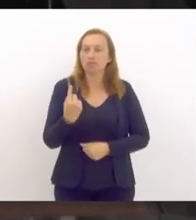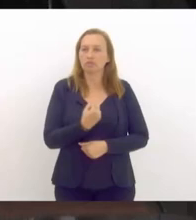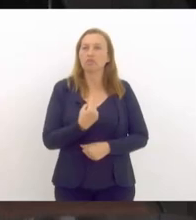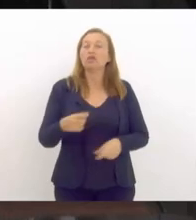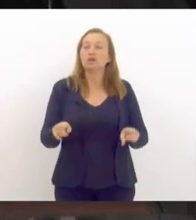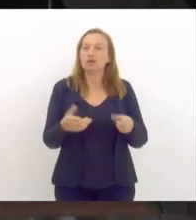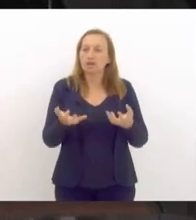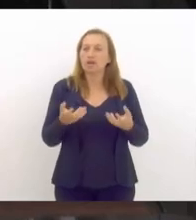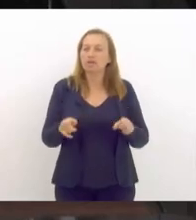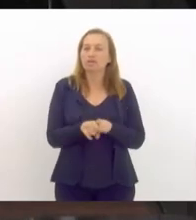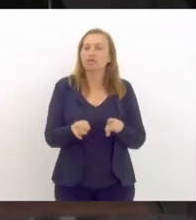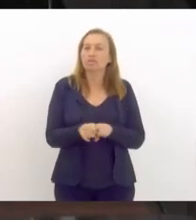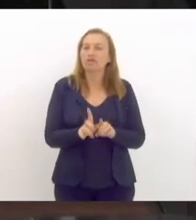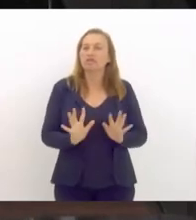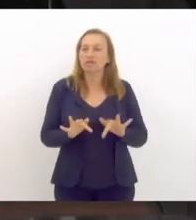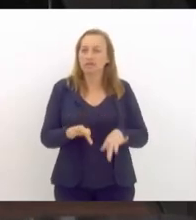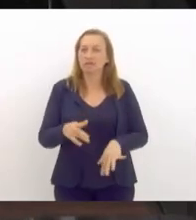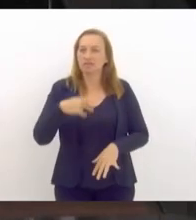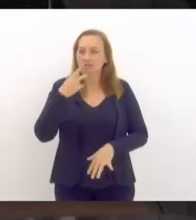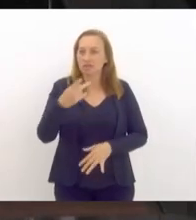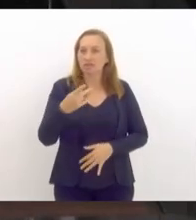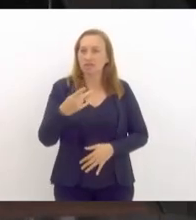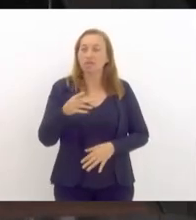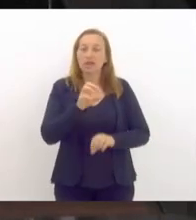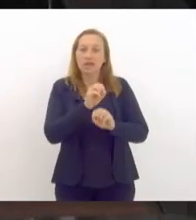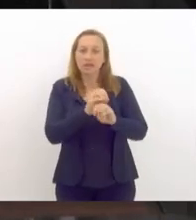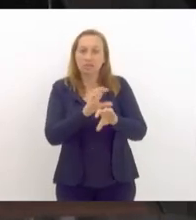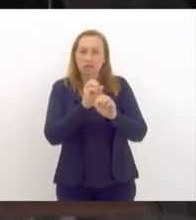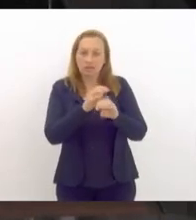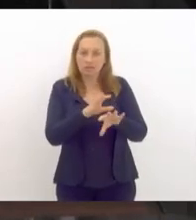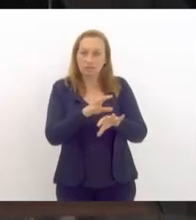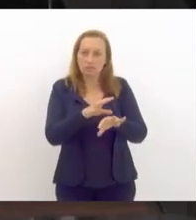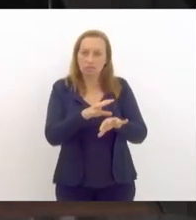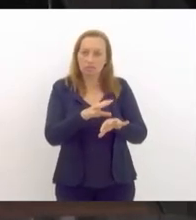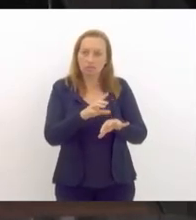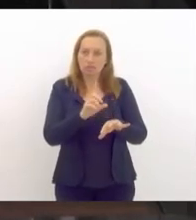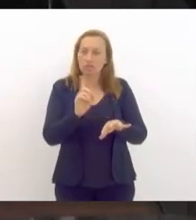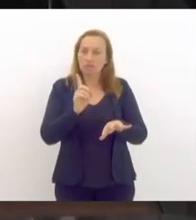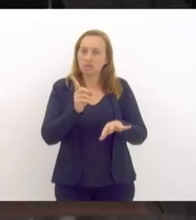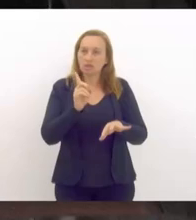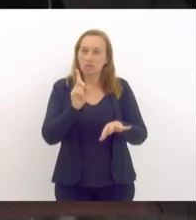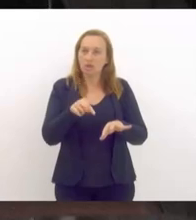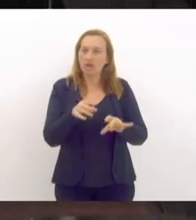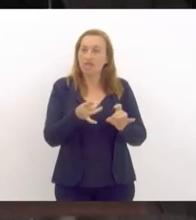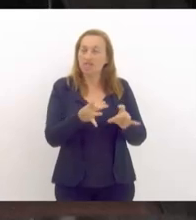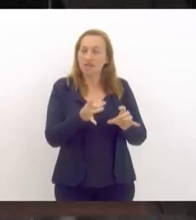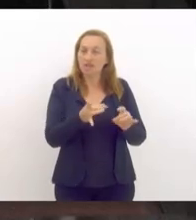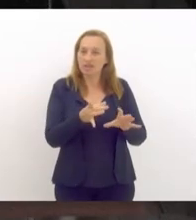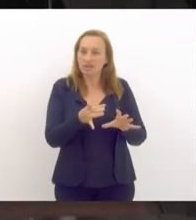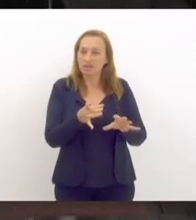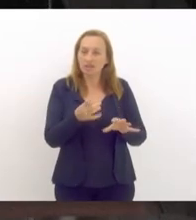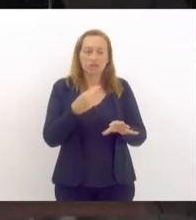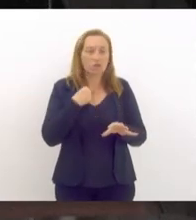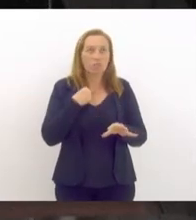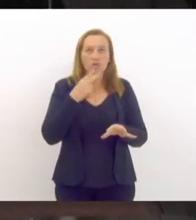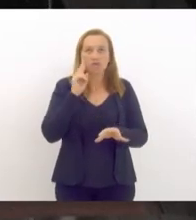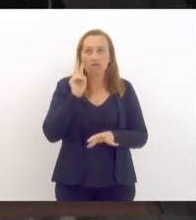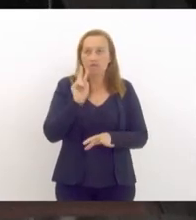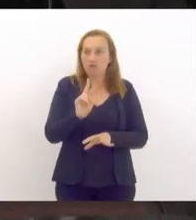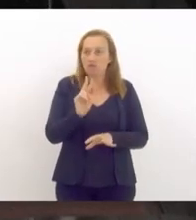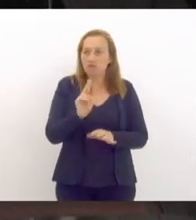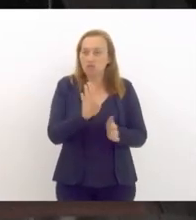quero também terminar dizendo que educação não é mercadoria a educação não pode ser vista como